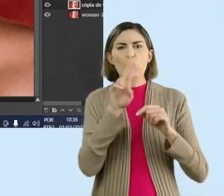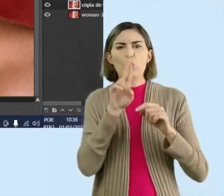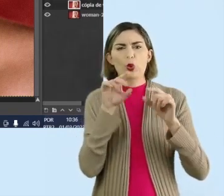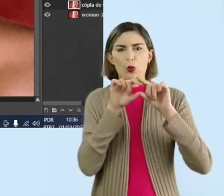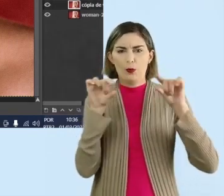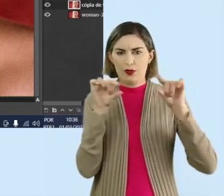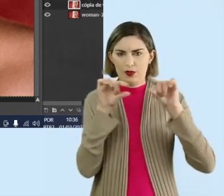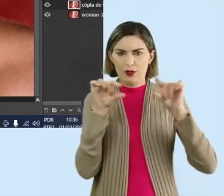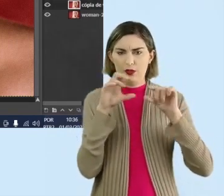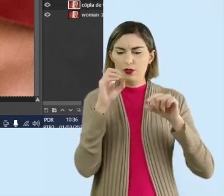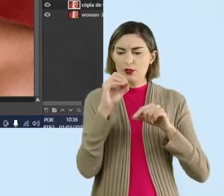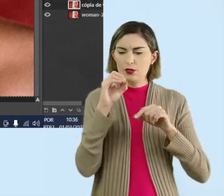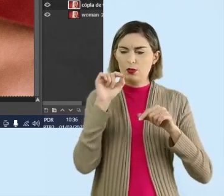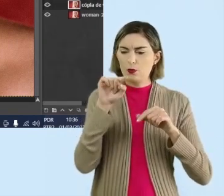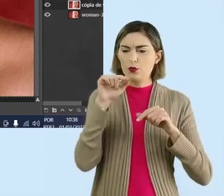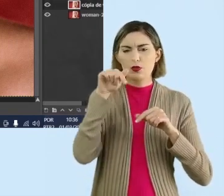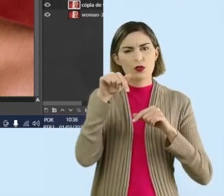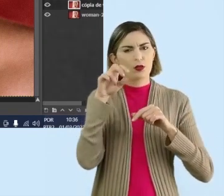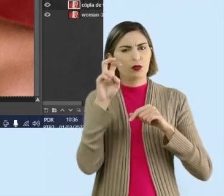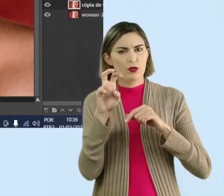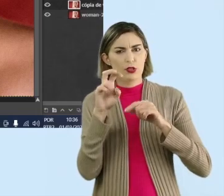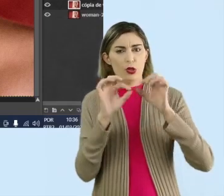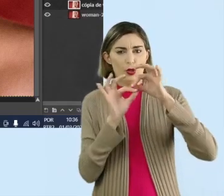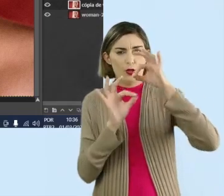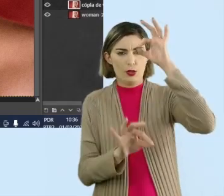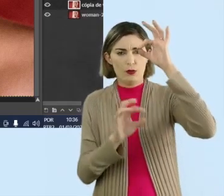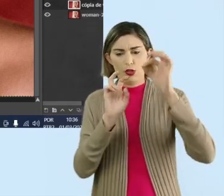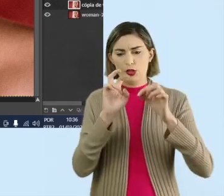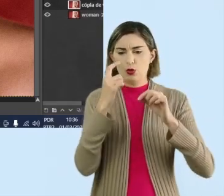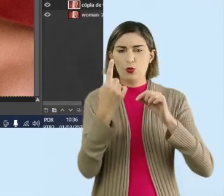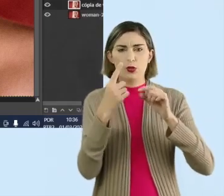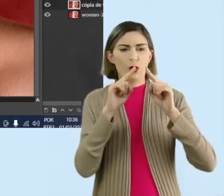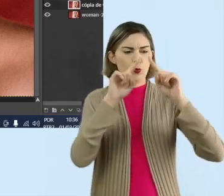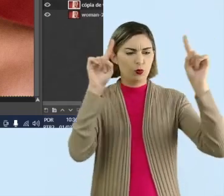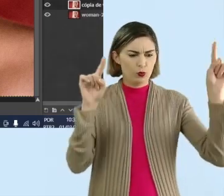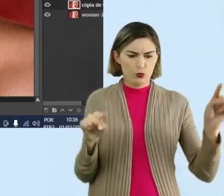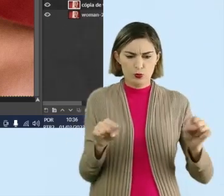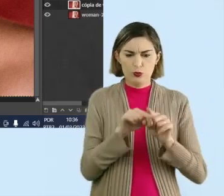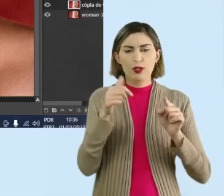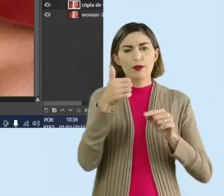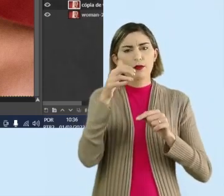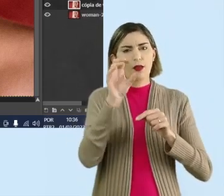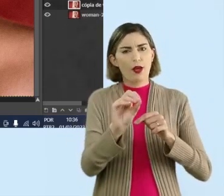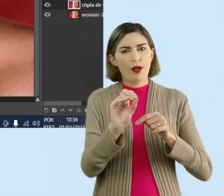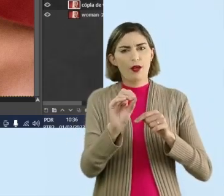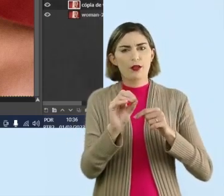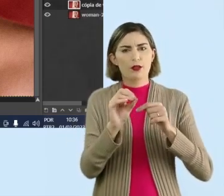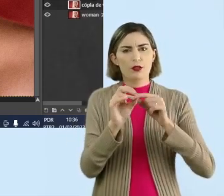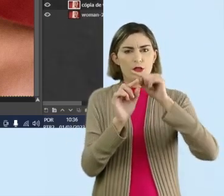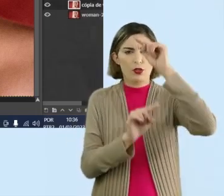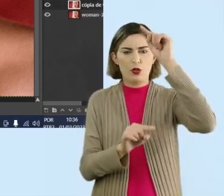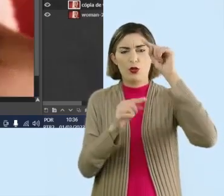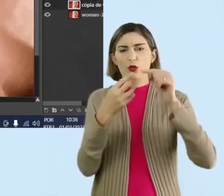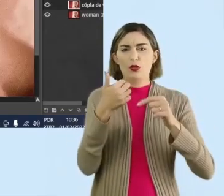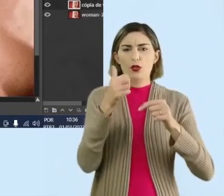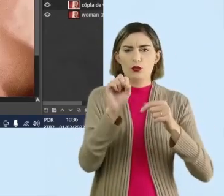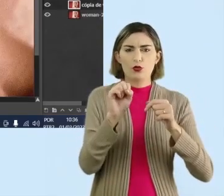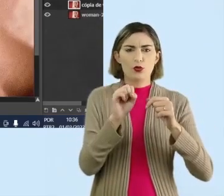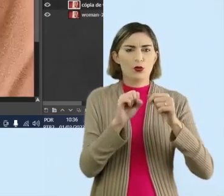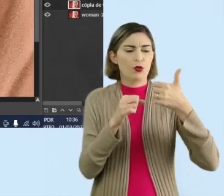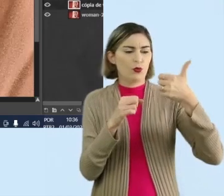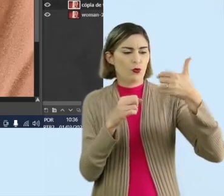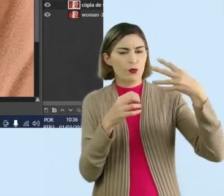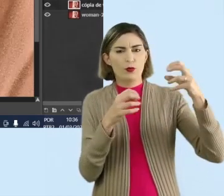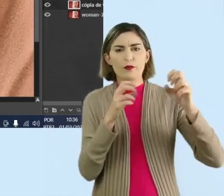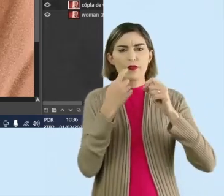0.75, o tamanho 51, proporção 0, ângulo 0, espaçamento 10, dureza 45, força 18. Vamos lá dar um zoom.